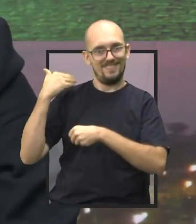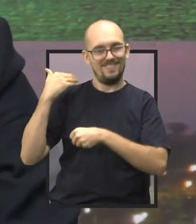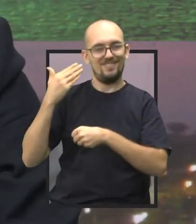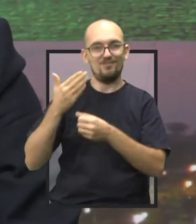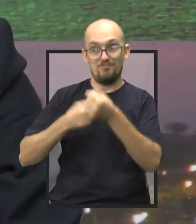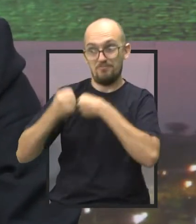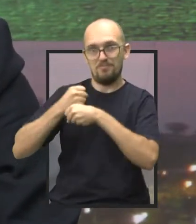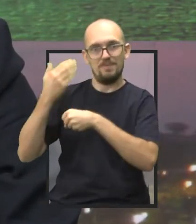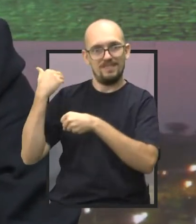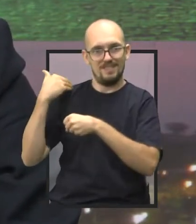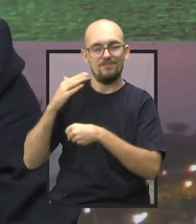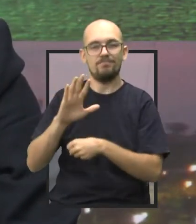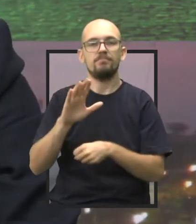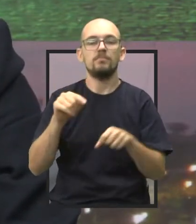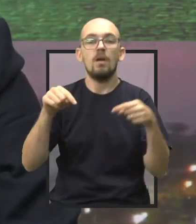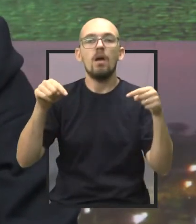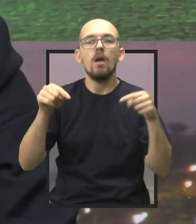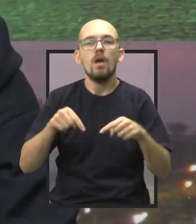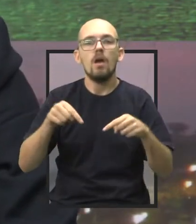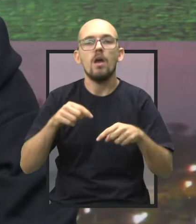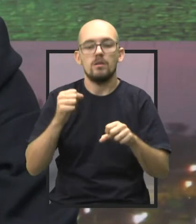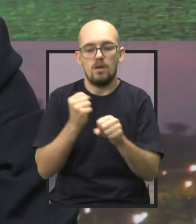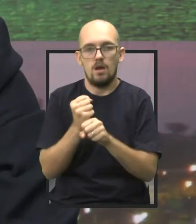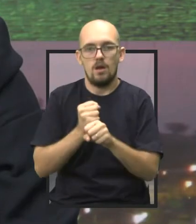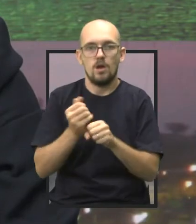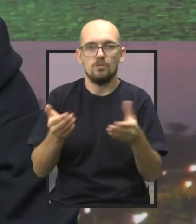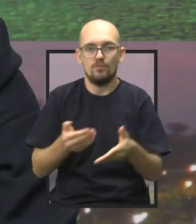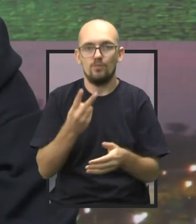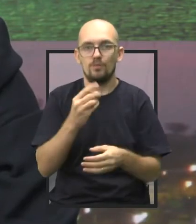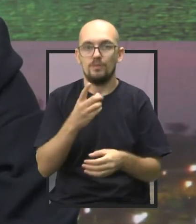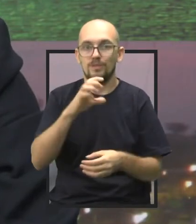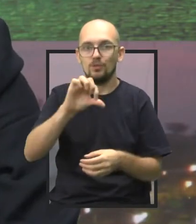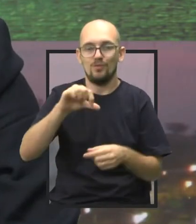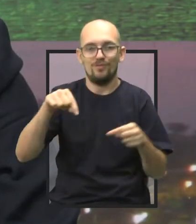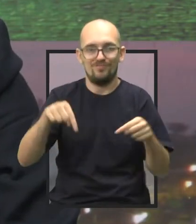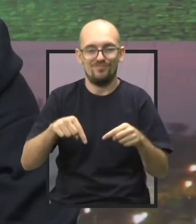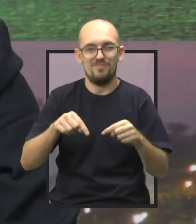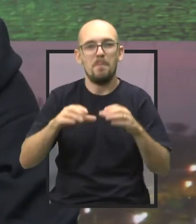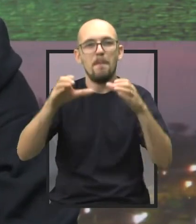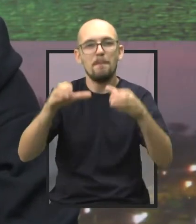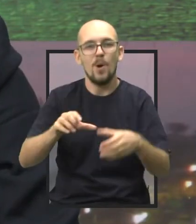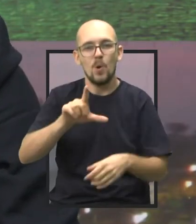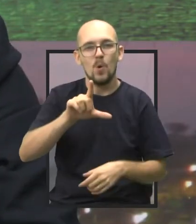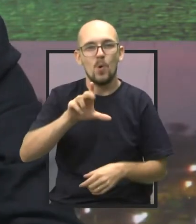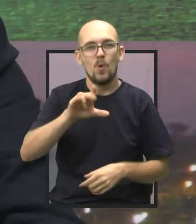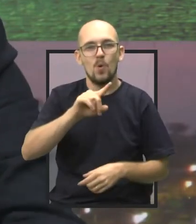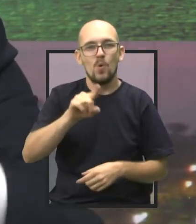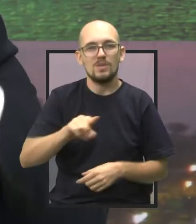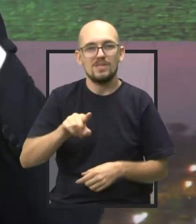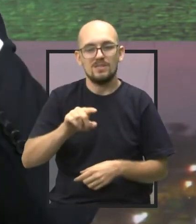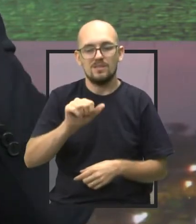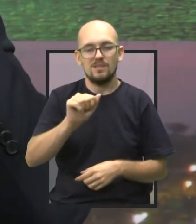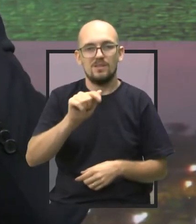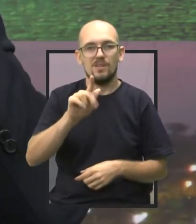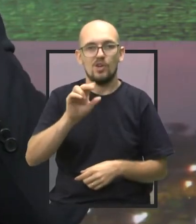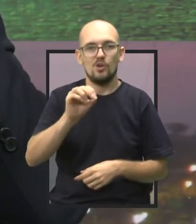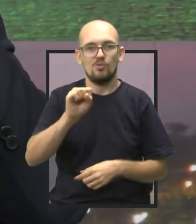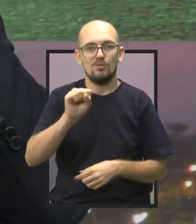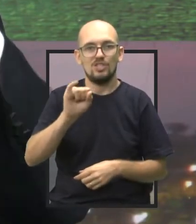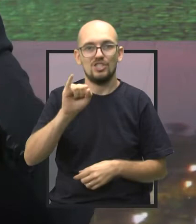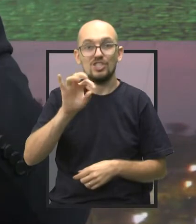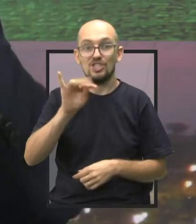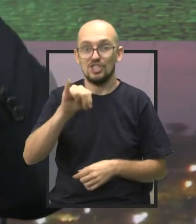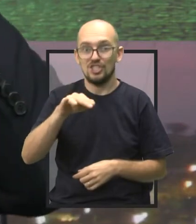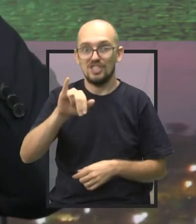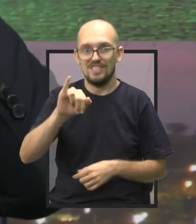já nesse ano, com relação ao Jaú, ao Luizão Agostini, que são as 500 casas